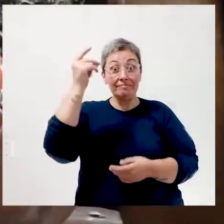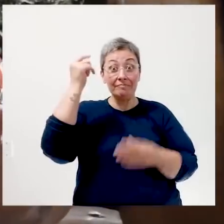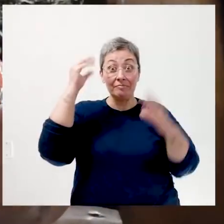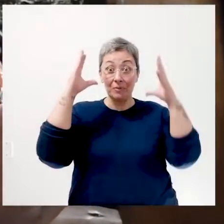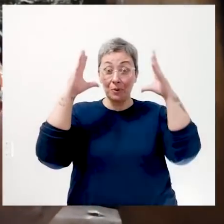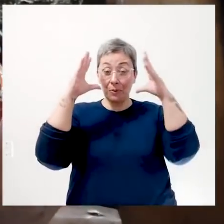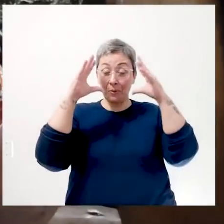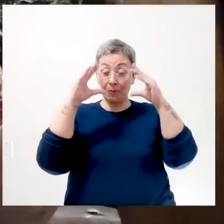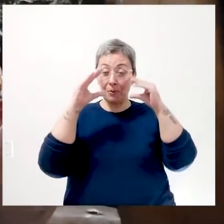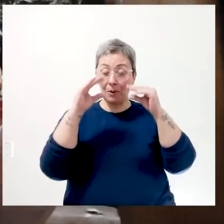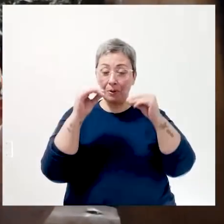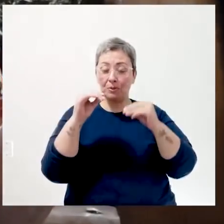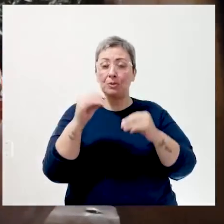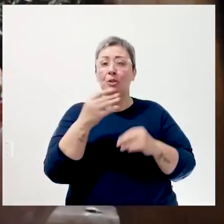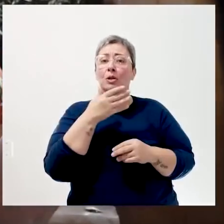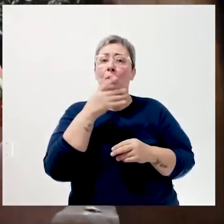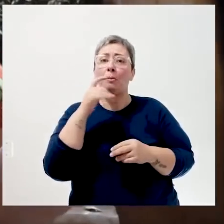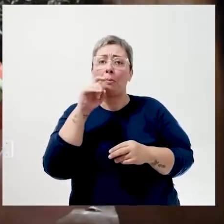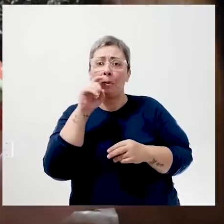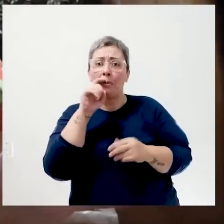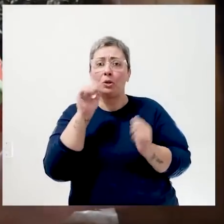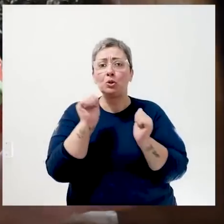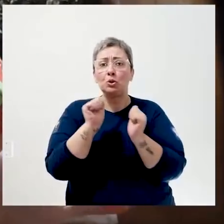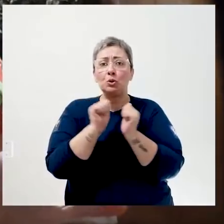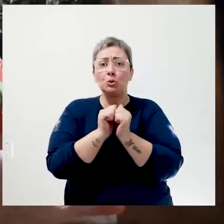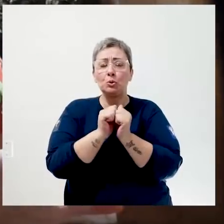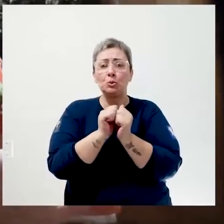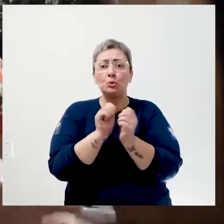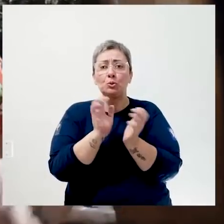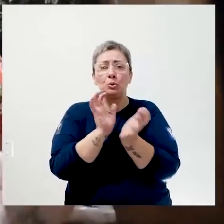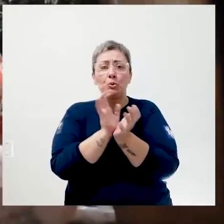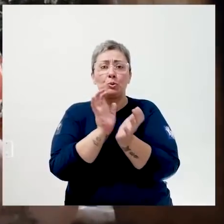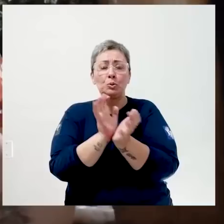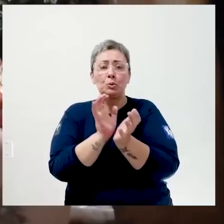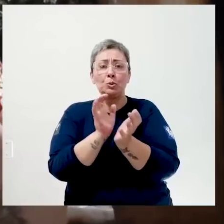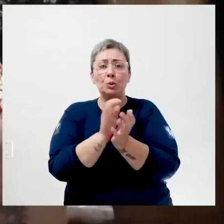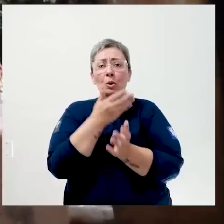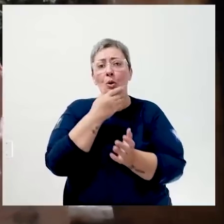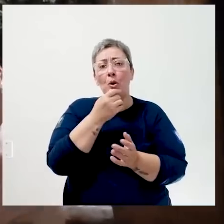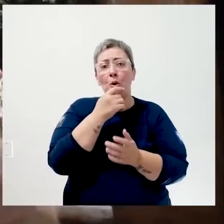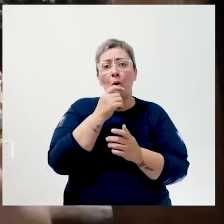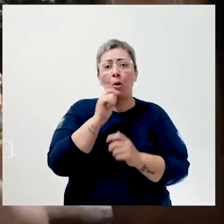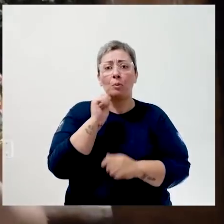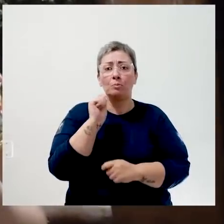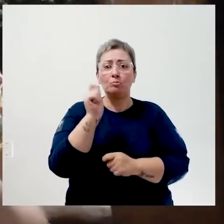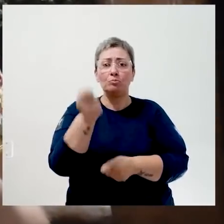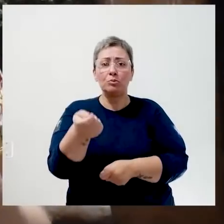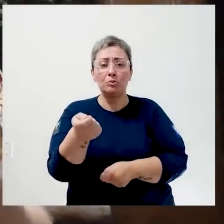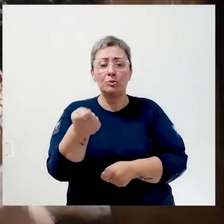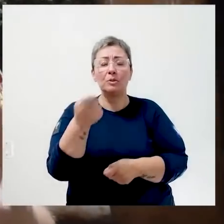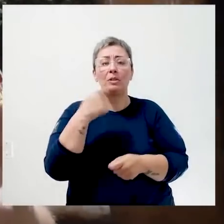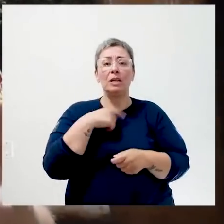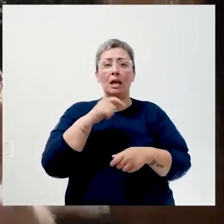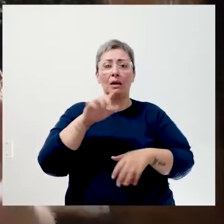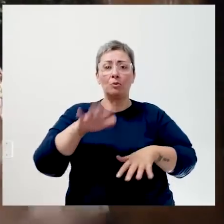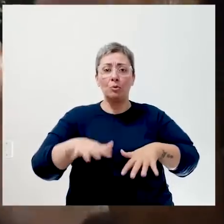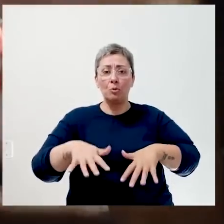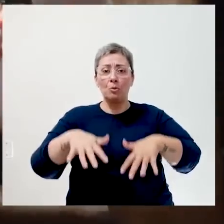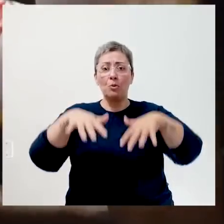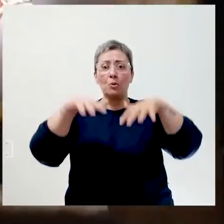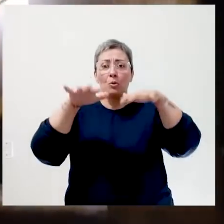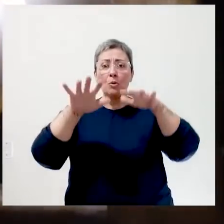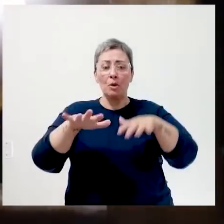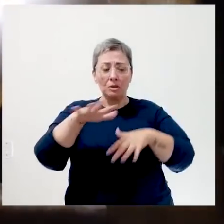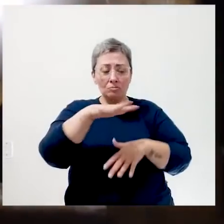Era noite e ele estava juntamente com outros pescadores do Pantanal.